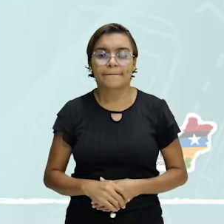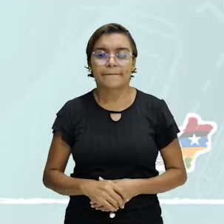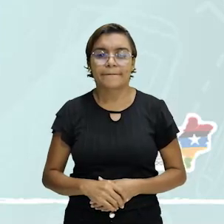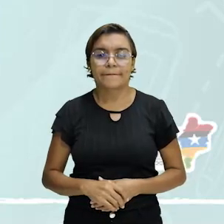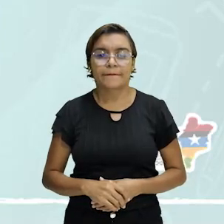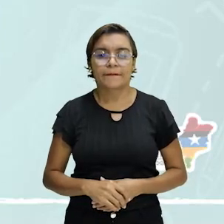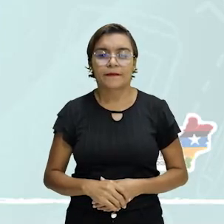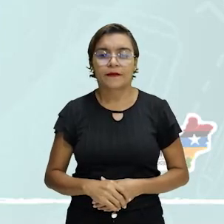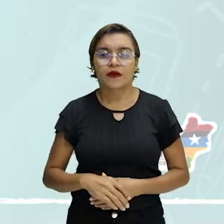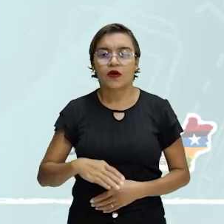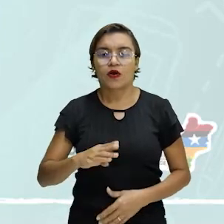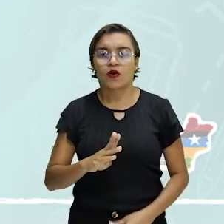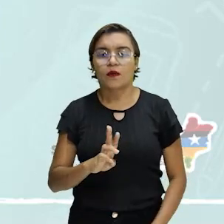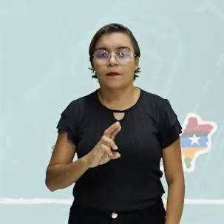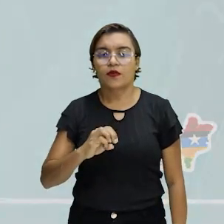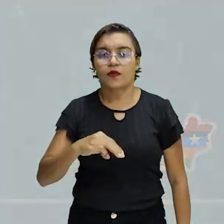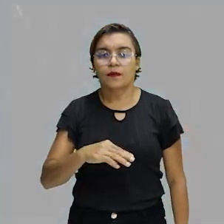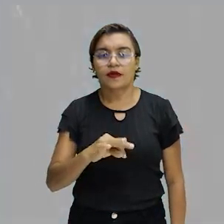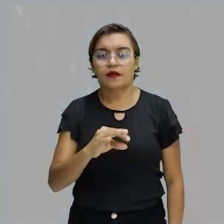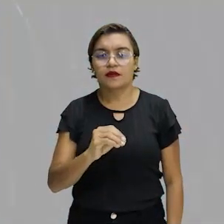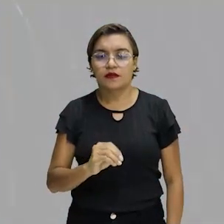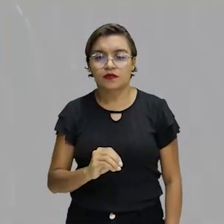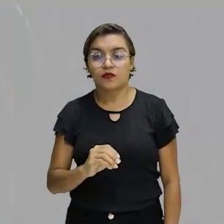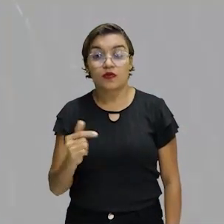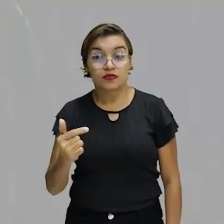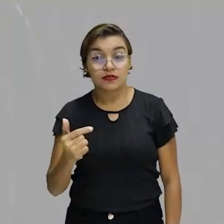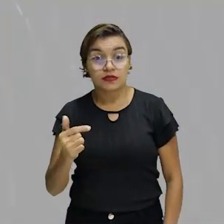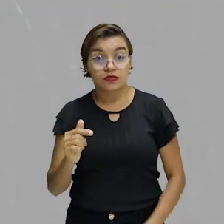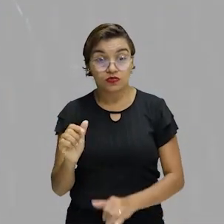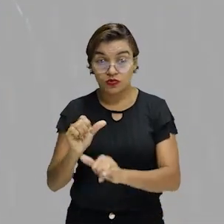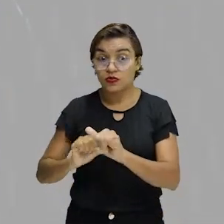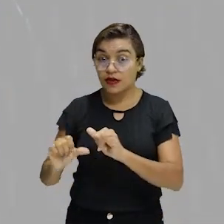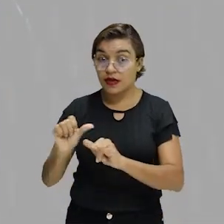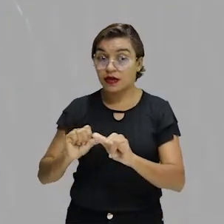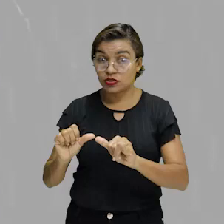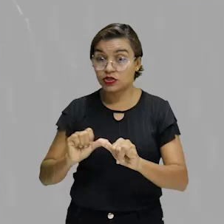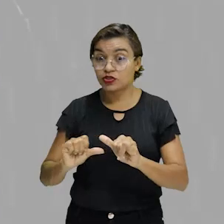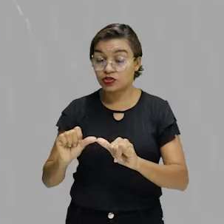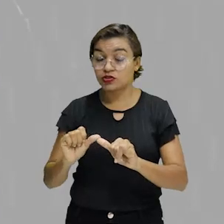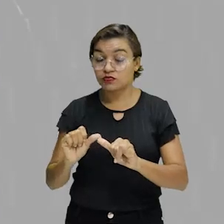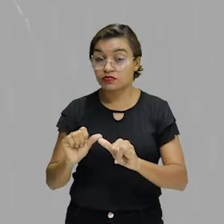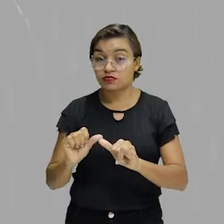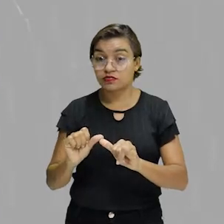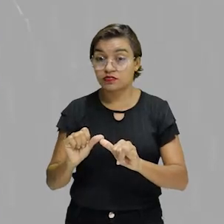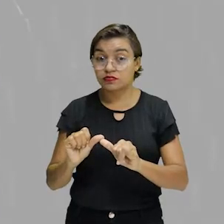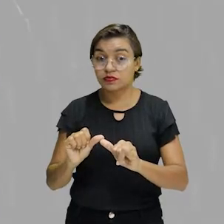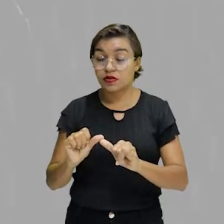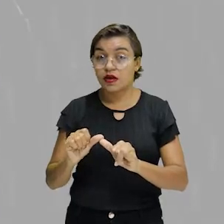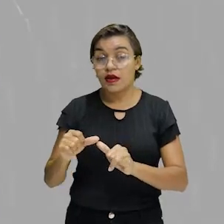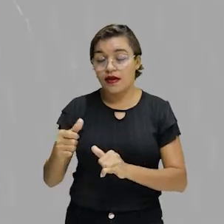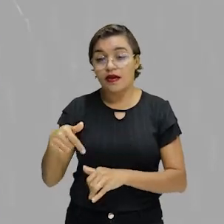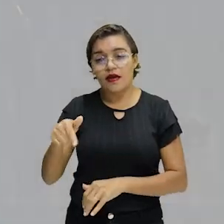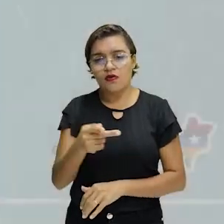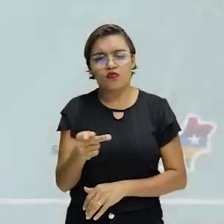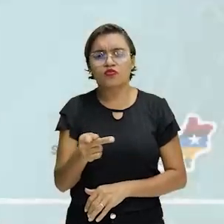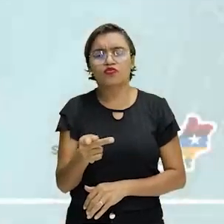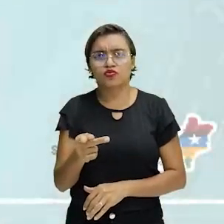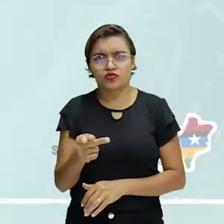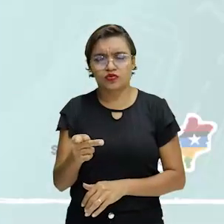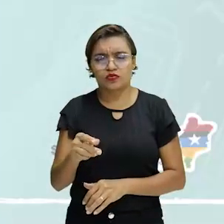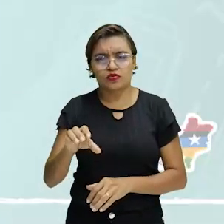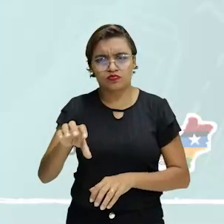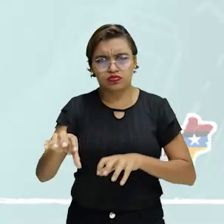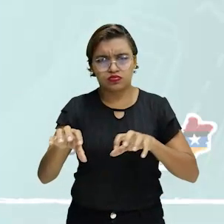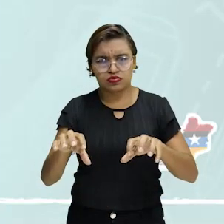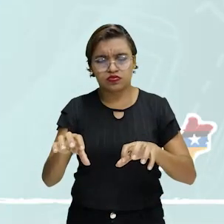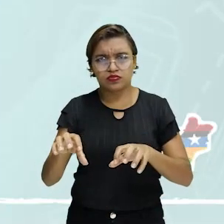brometo de potássio é o segundo reagente beleza tudo isso dissolvidos em Água bom ocorre